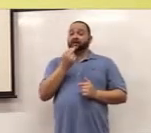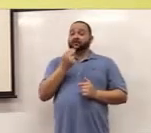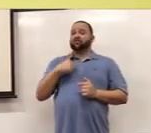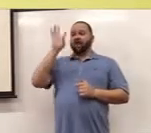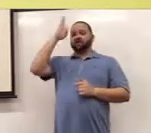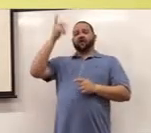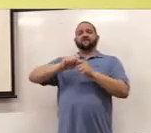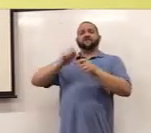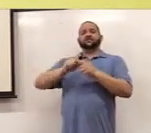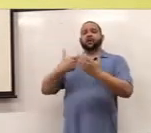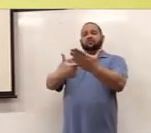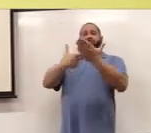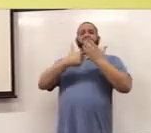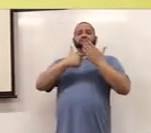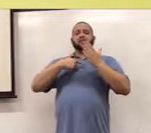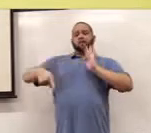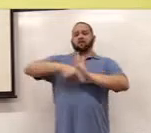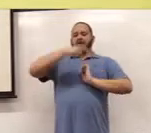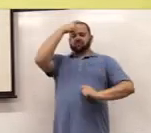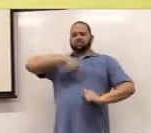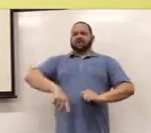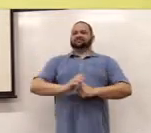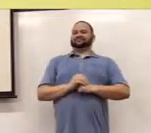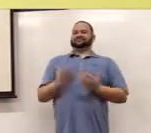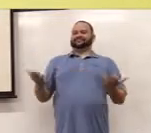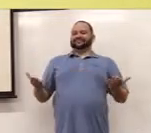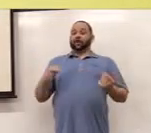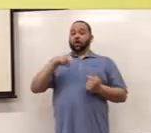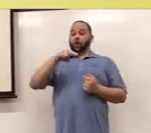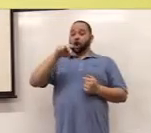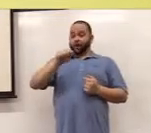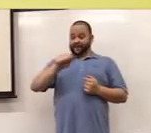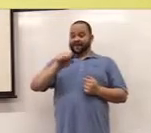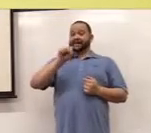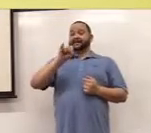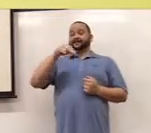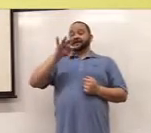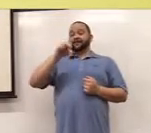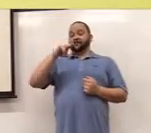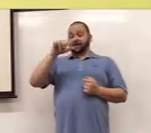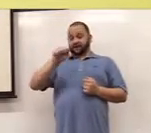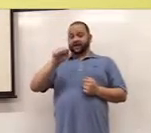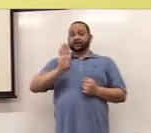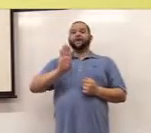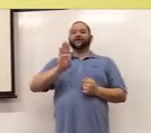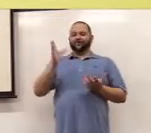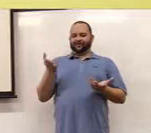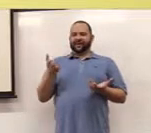ele, no aniversário dele, com a nona sinfonia de Beethoven. E aí, a carga dramática que